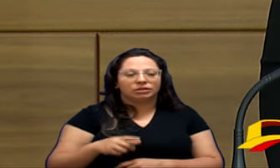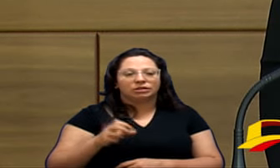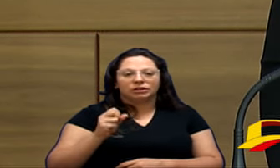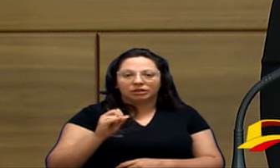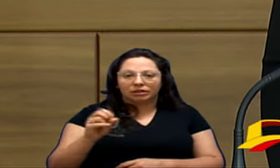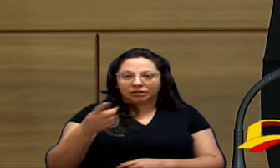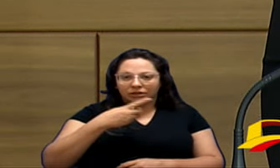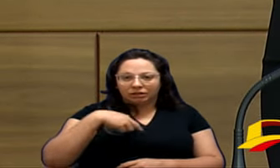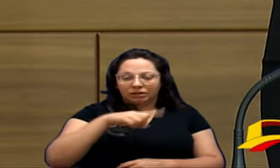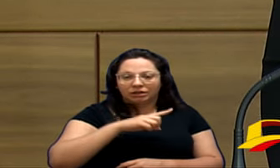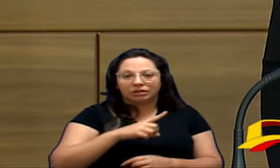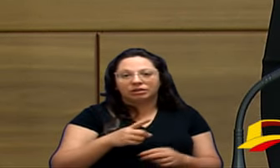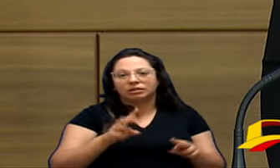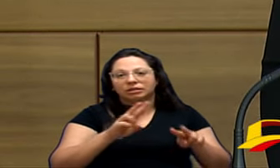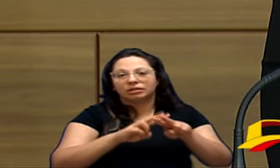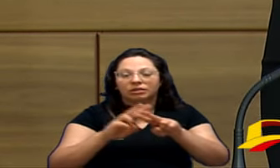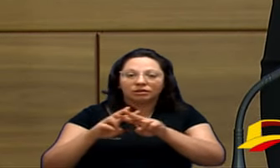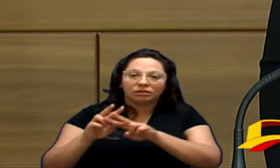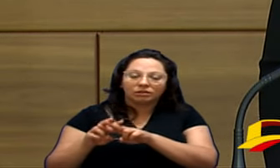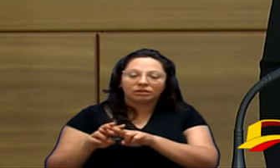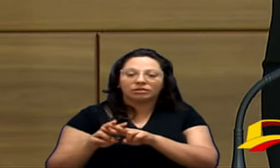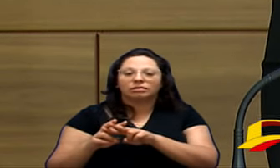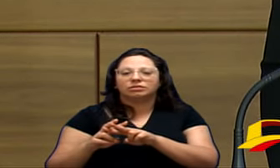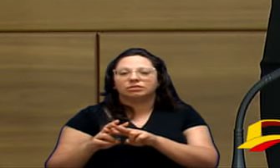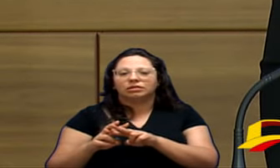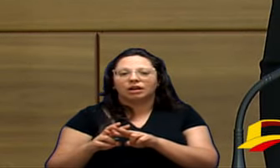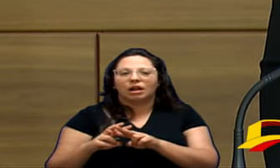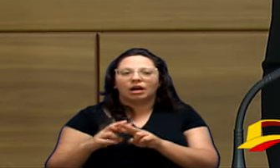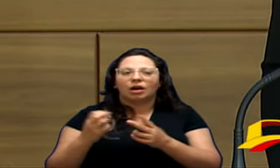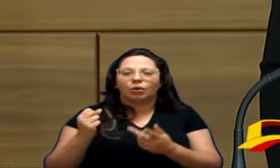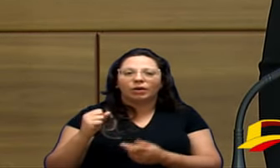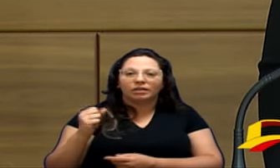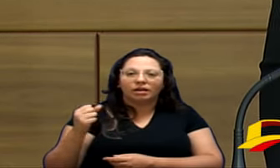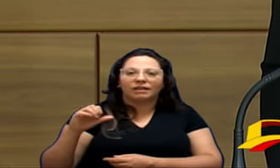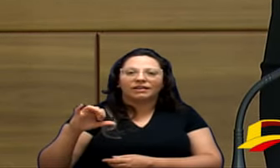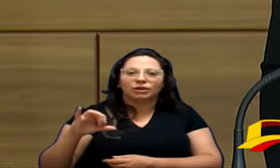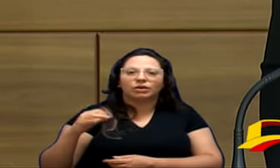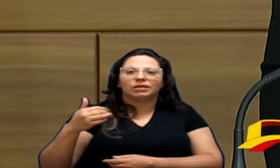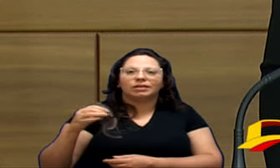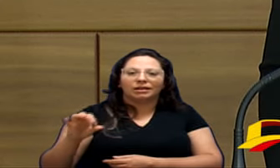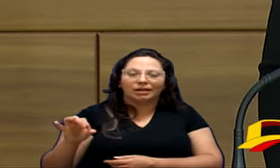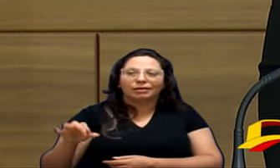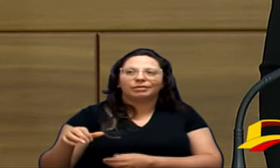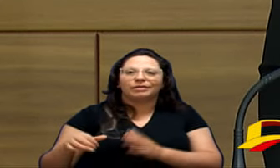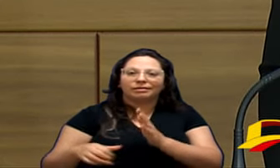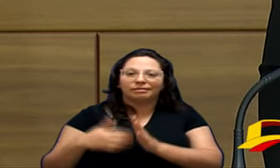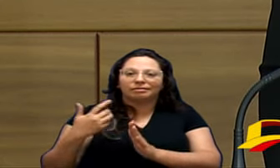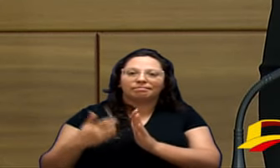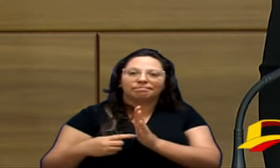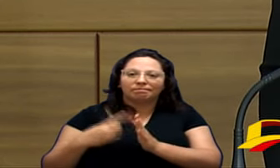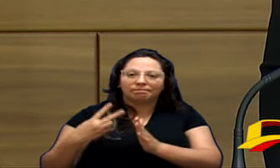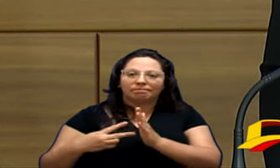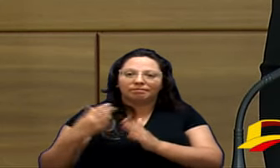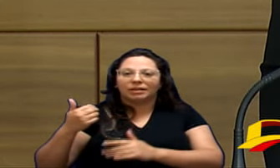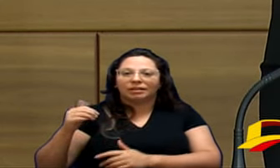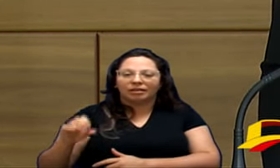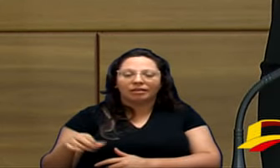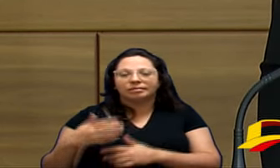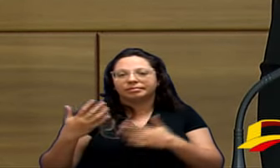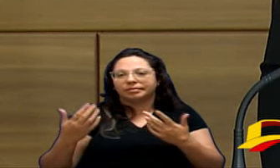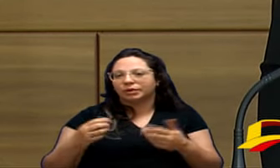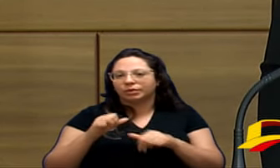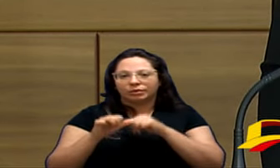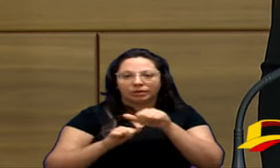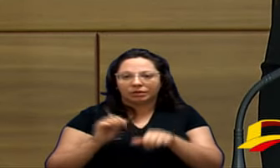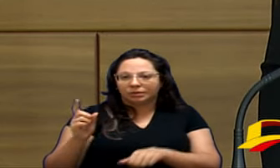indivíduo saí amanhã numa audiência de Custódia na o nona 10ma vez a ocorrência do delito isso não vai